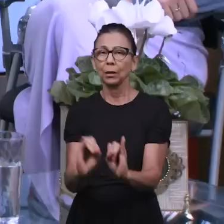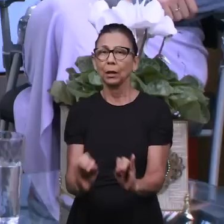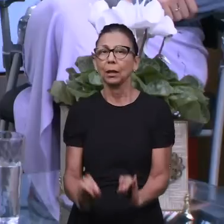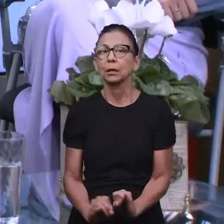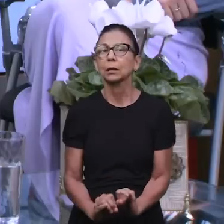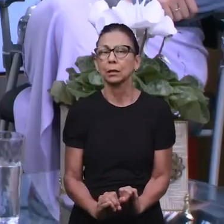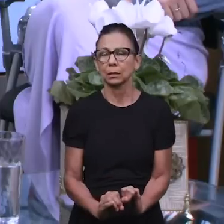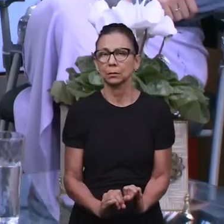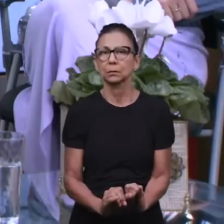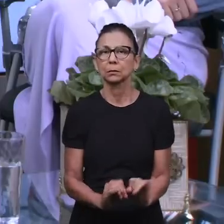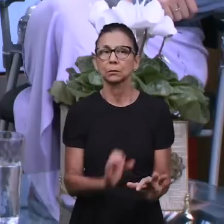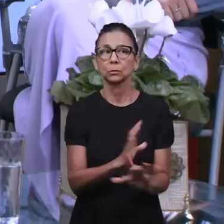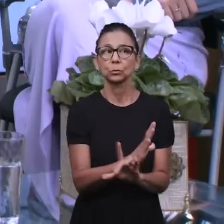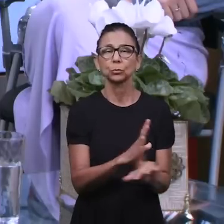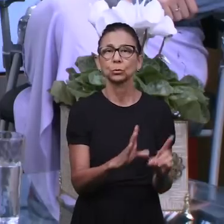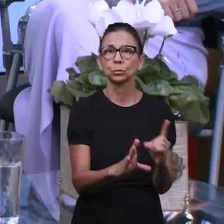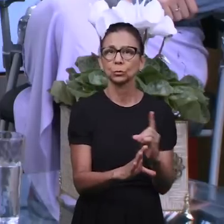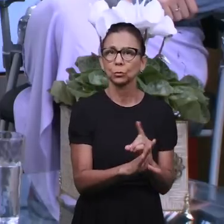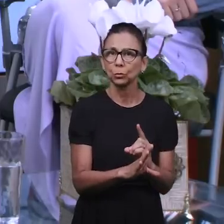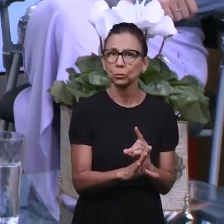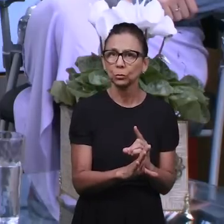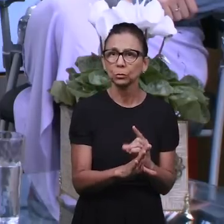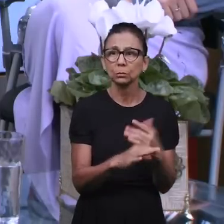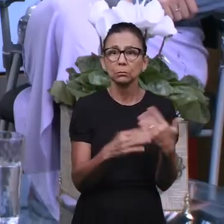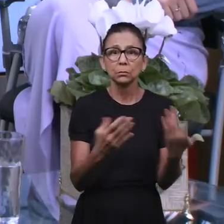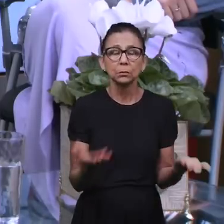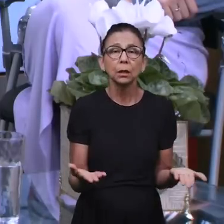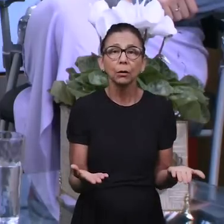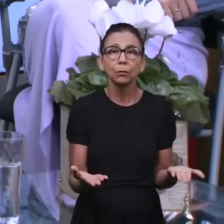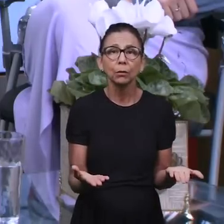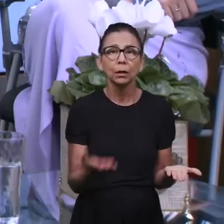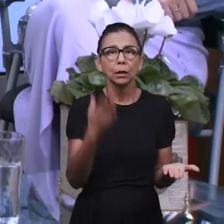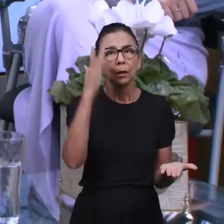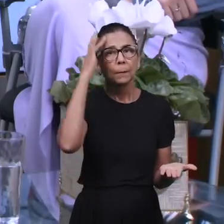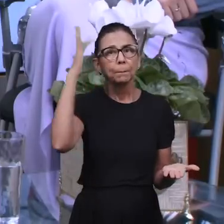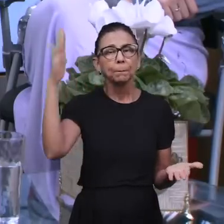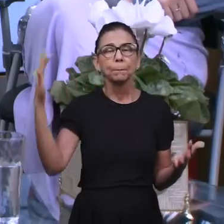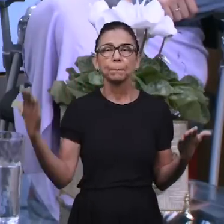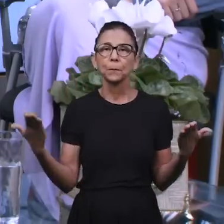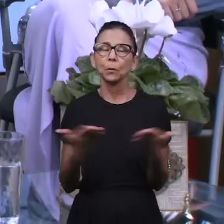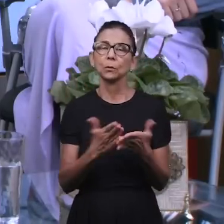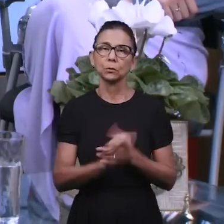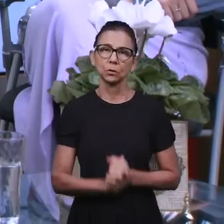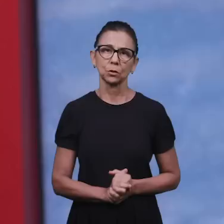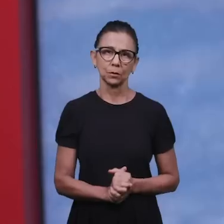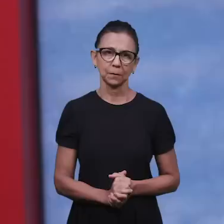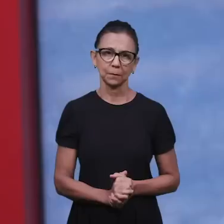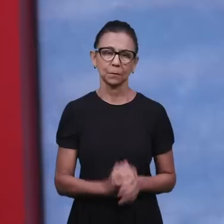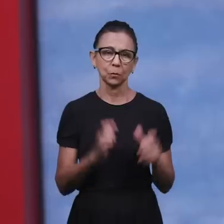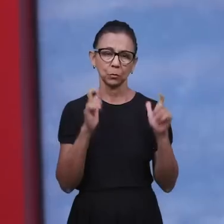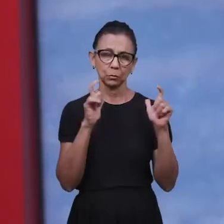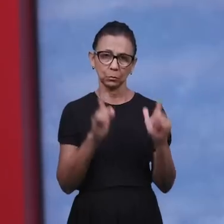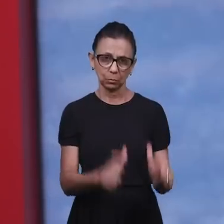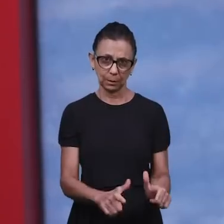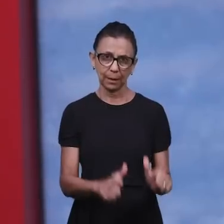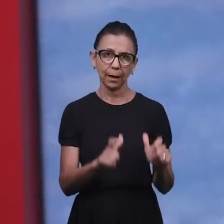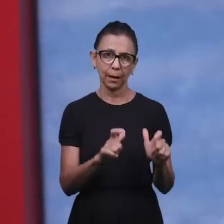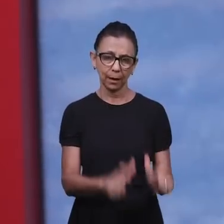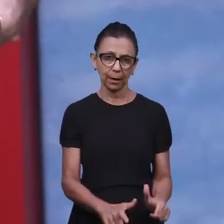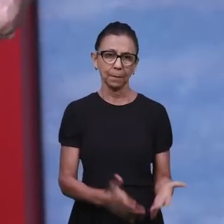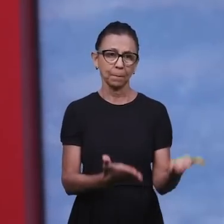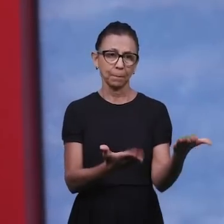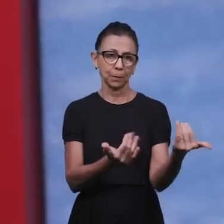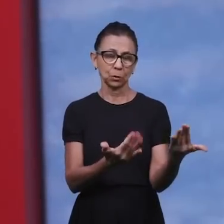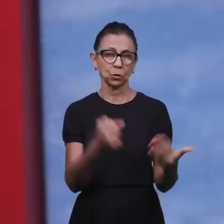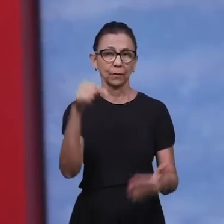Os cultos que aconteciam. Então, todo mundo podia. Então, imagina hoje um lugar para você, jovem, para